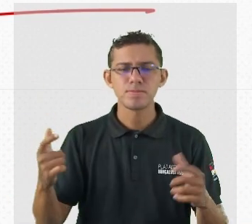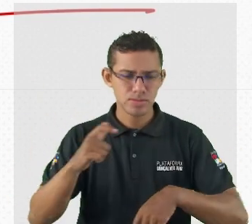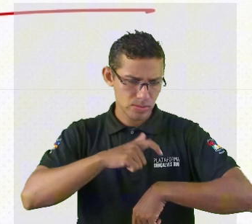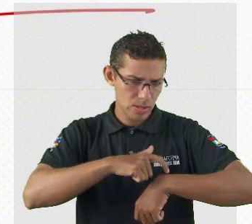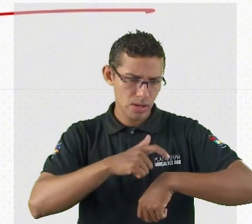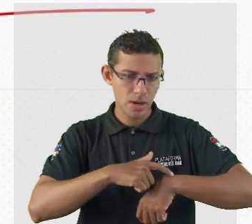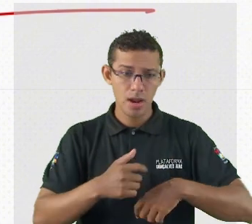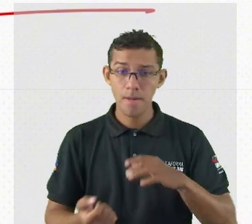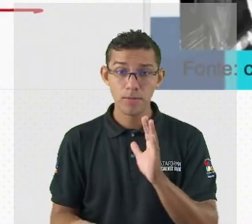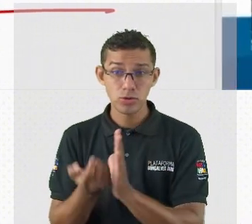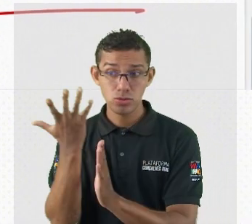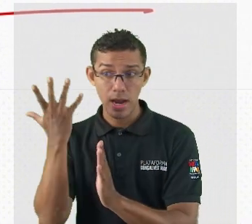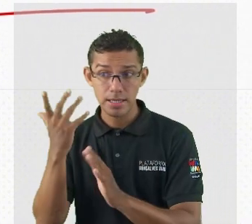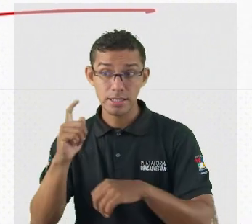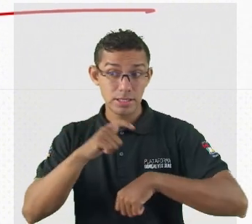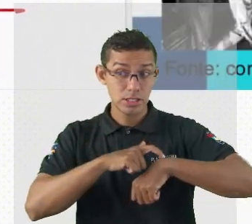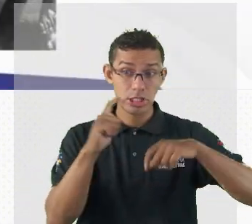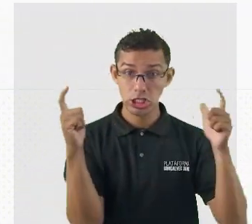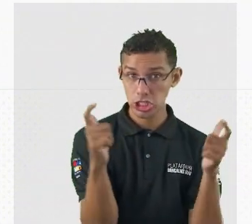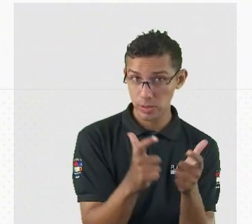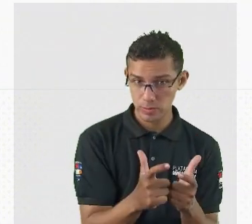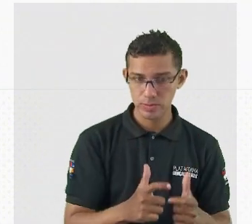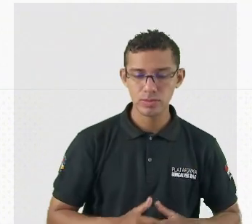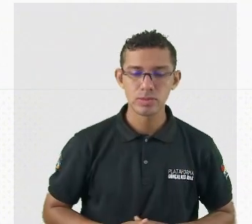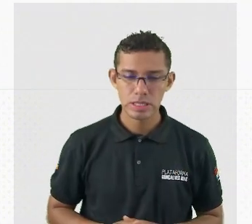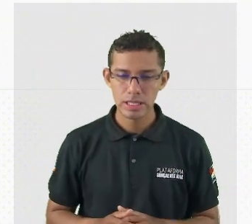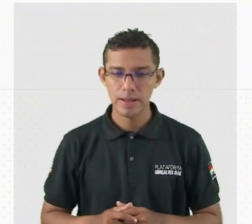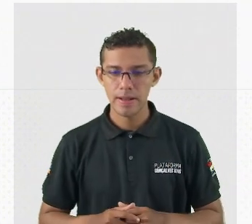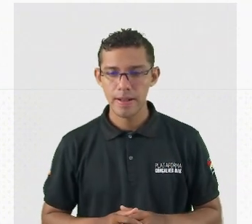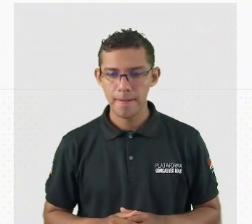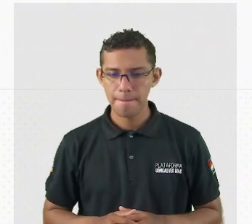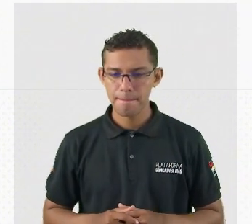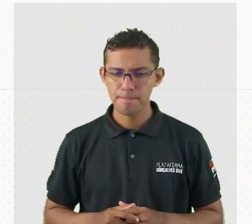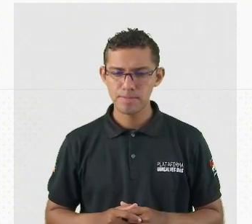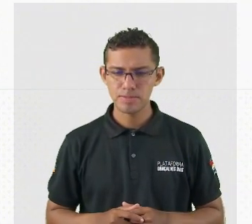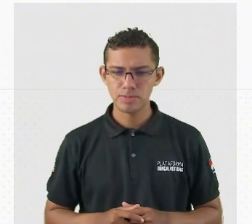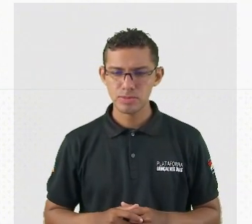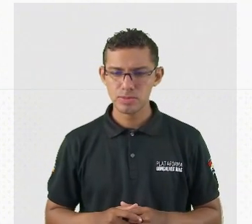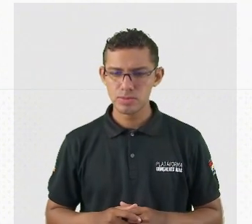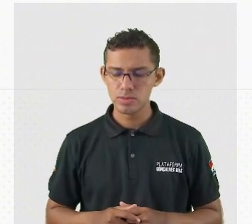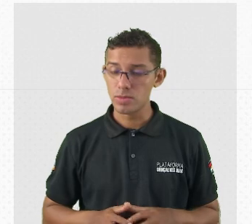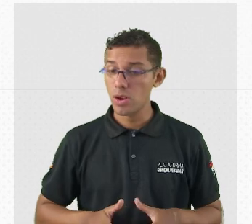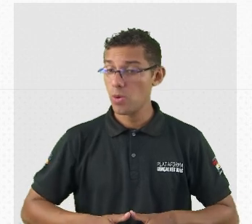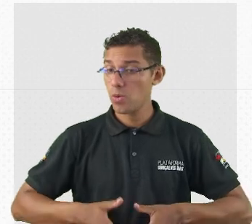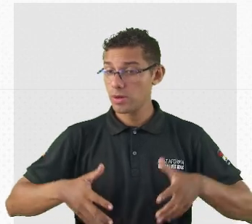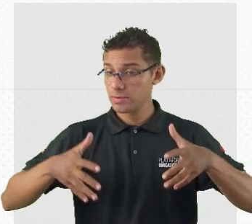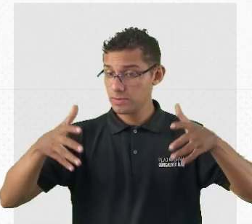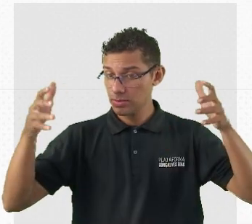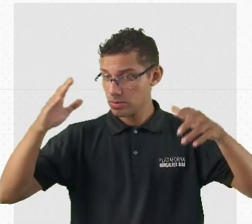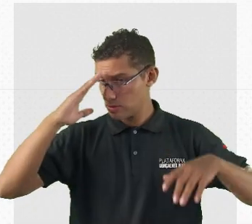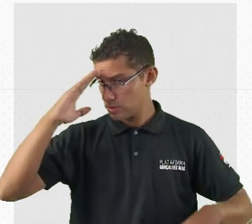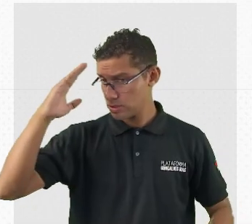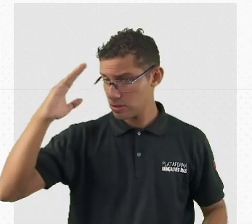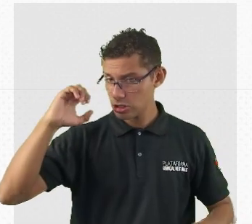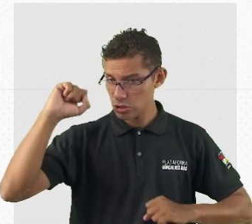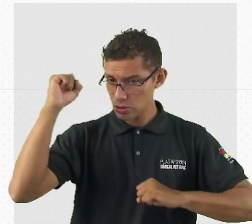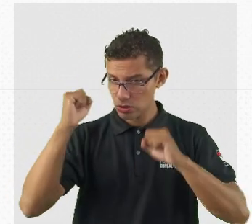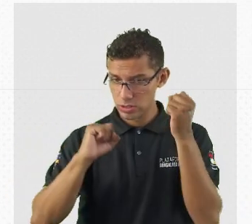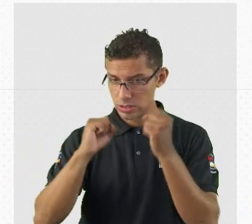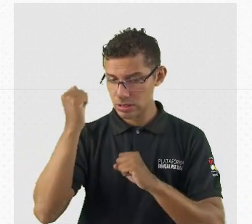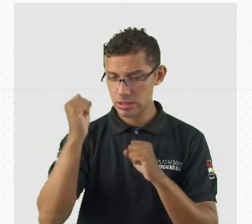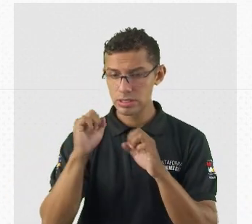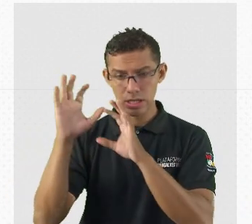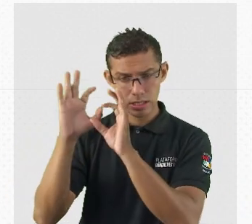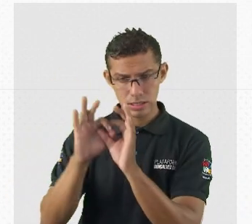menos tempo, beleza? Evoluindo nesse processo, o crescimento, o principal setor industrial nesse contexto da